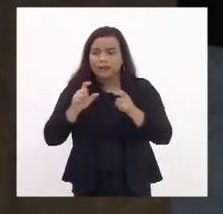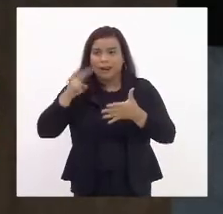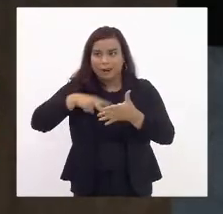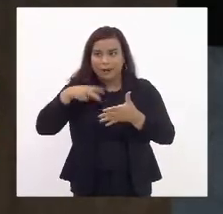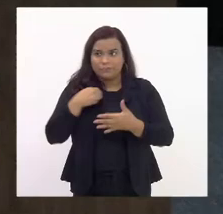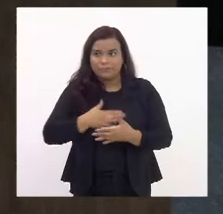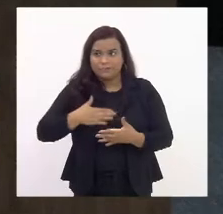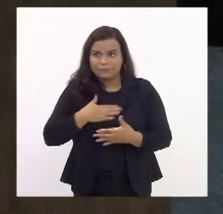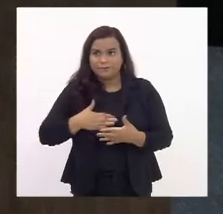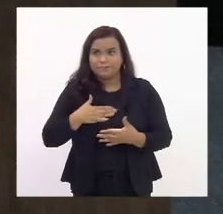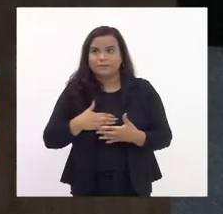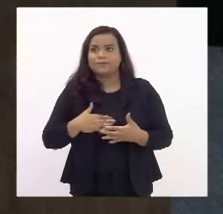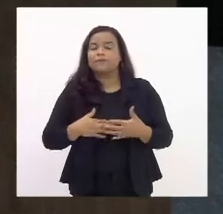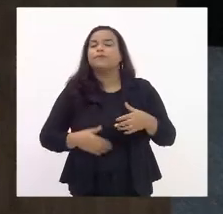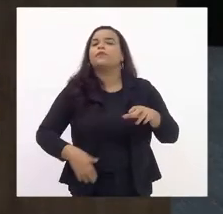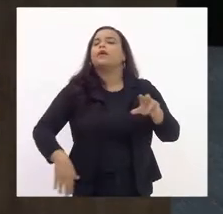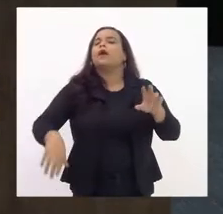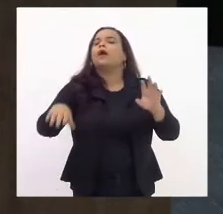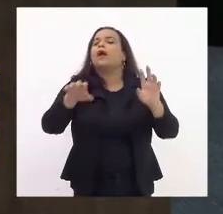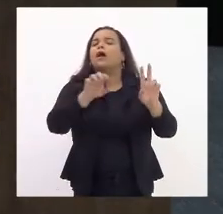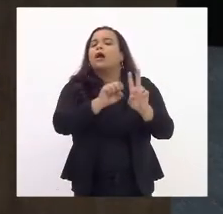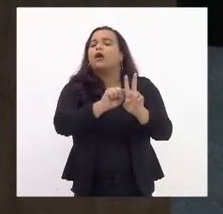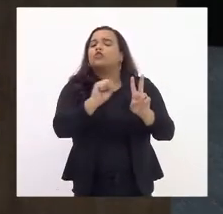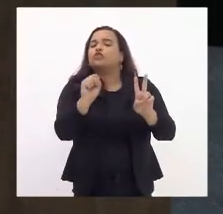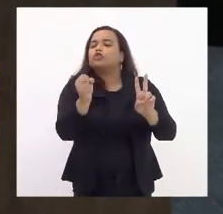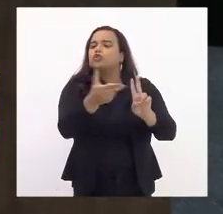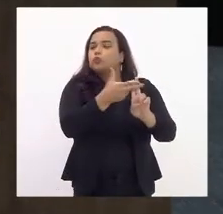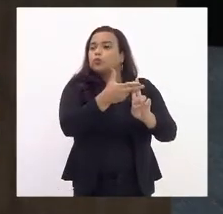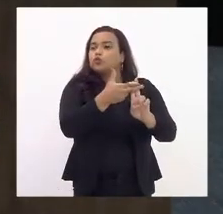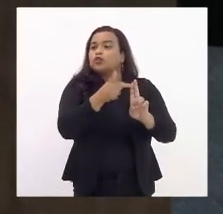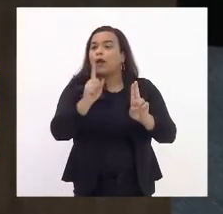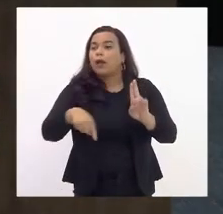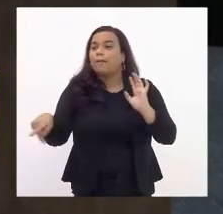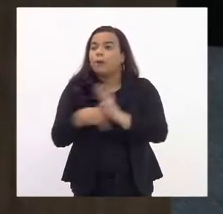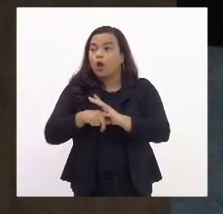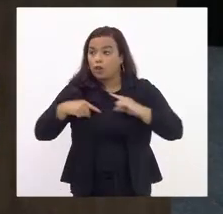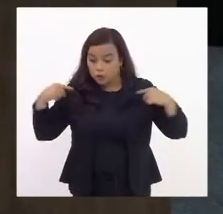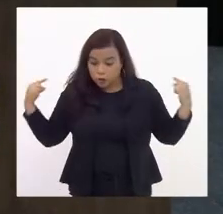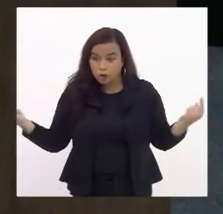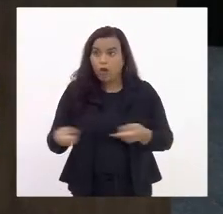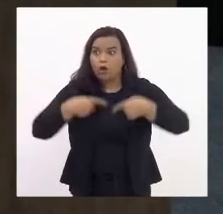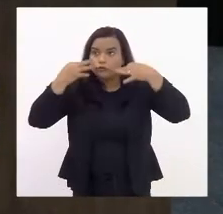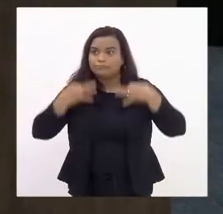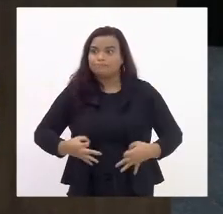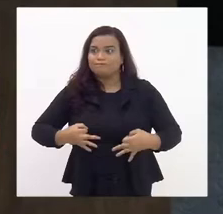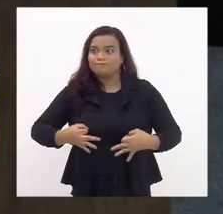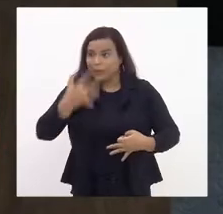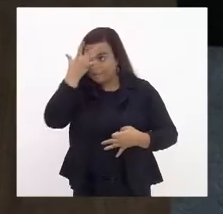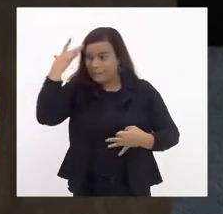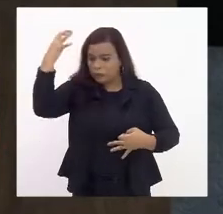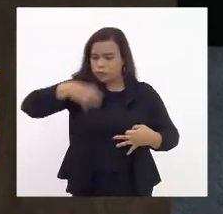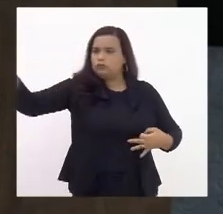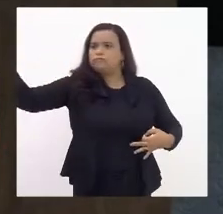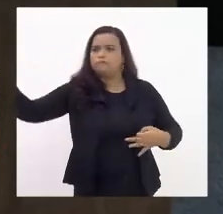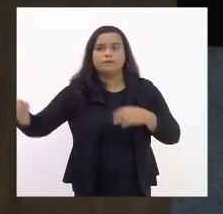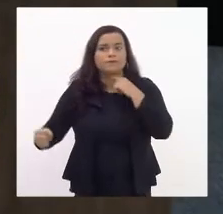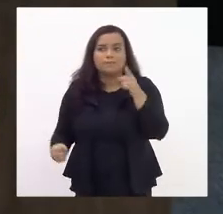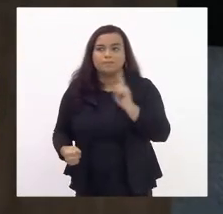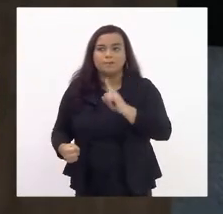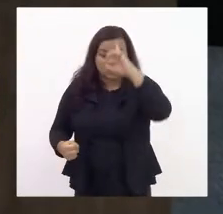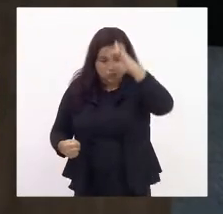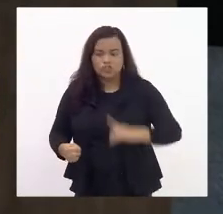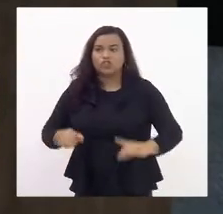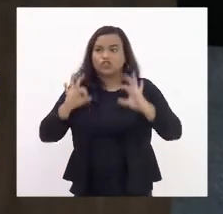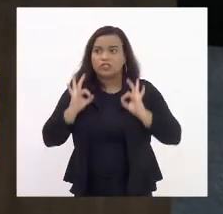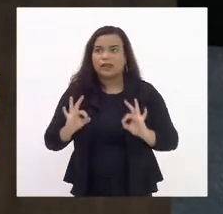casa. O SUS é nosso, ninguém tira da gente. Direito garantido não se compra e não